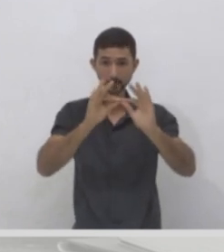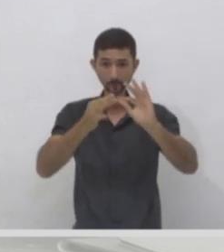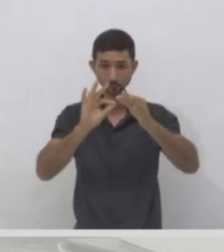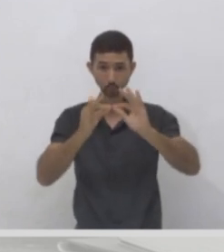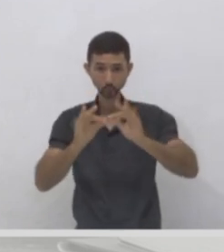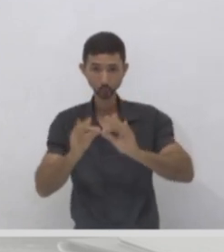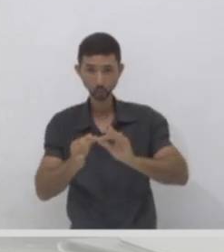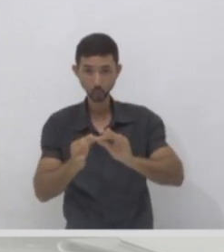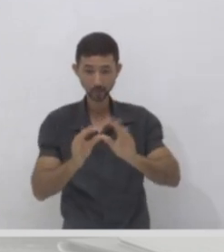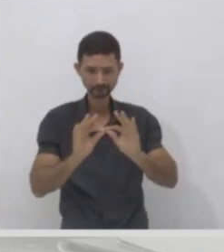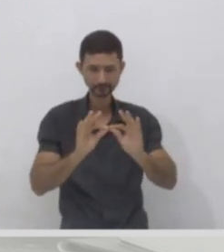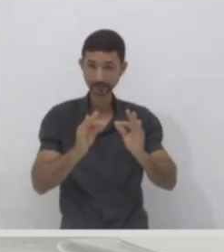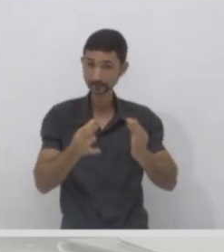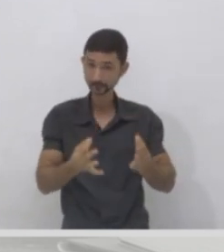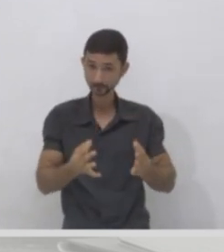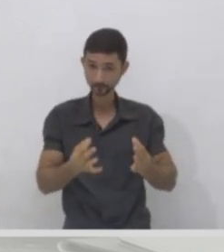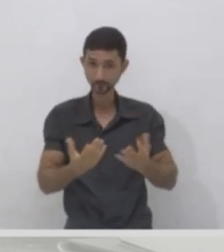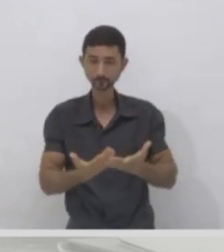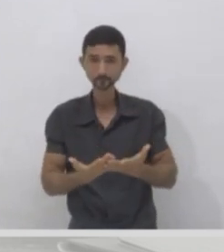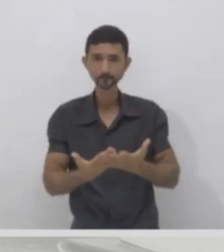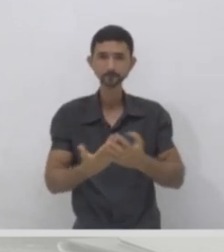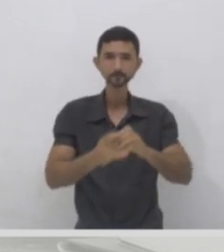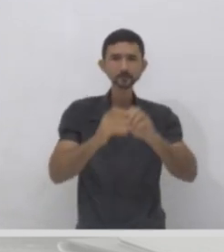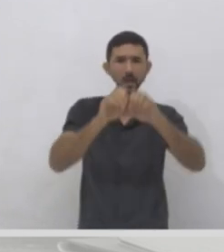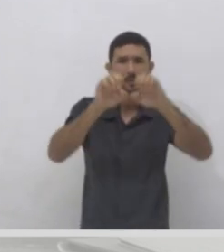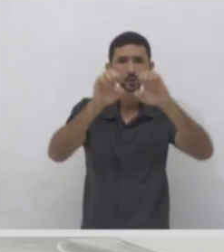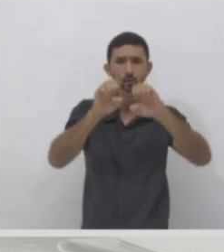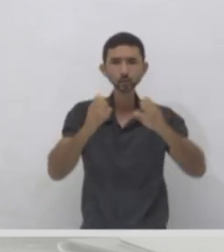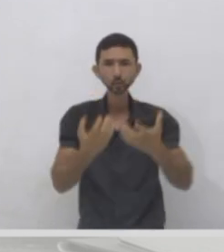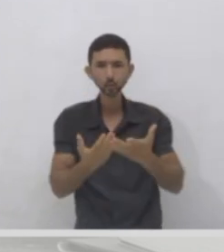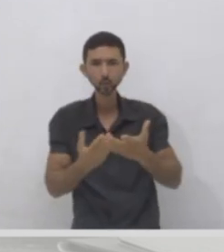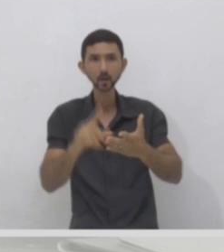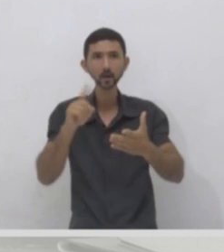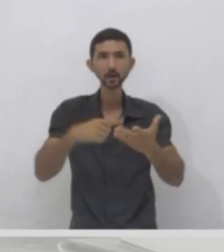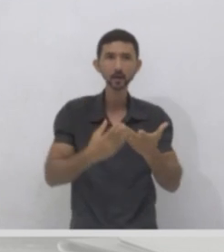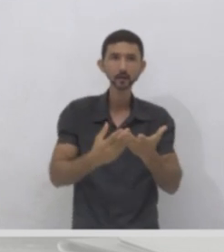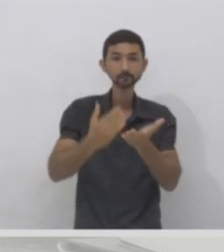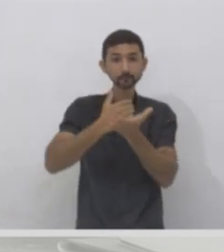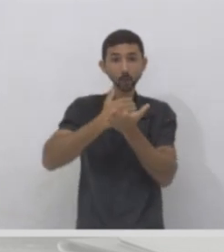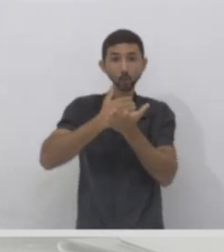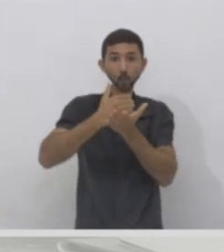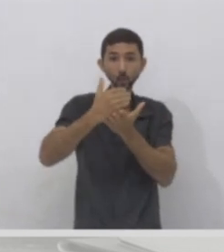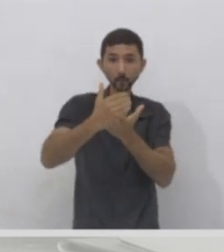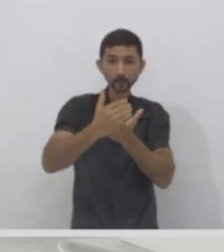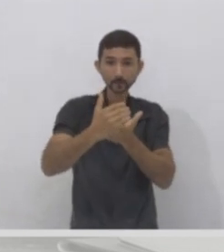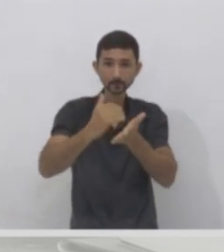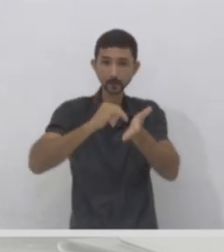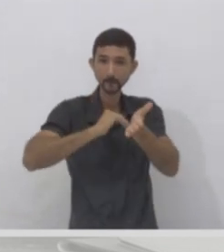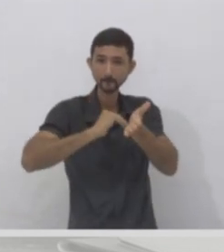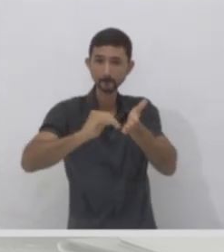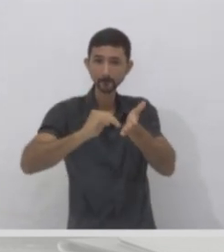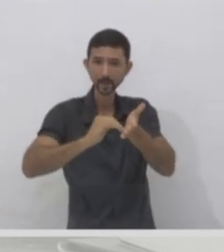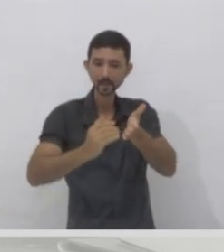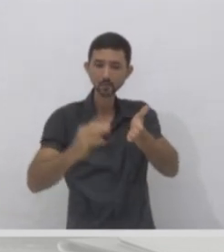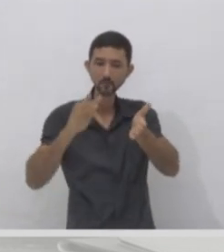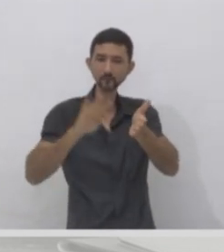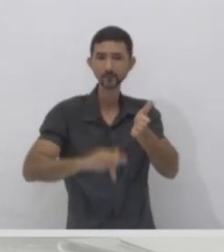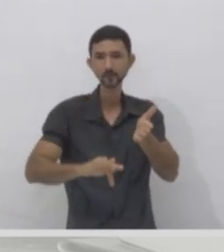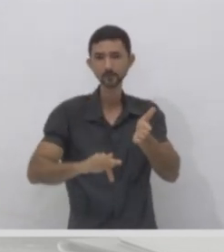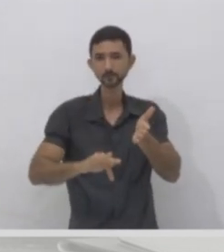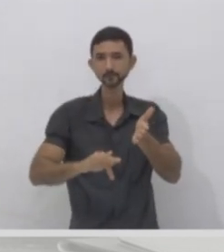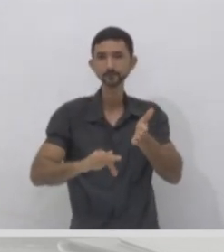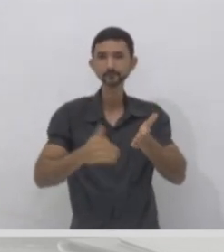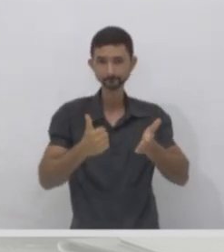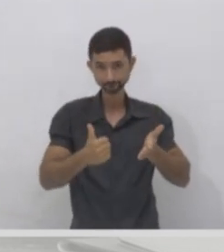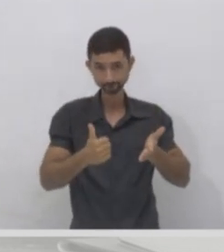mínima, tá certo? Essa estrutura mínima compreende o início, meio e fim, tá certo? Que a gente